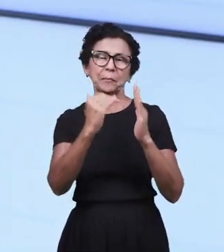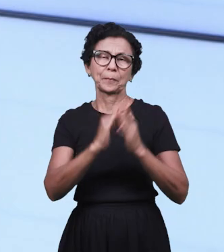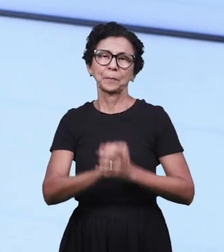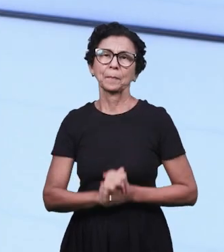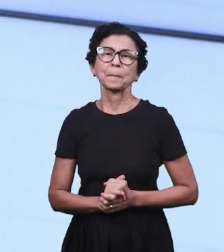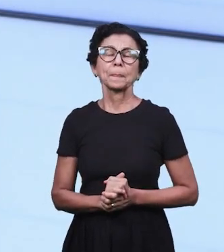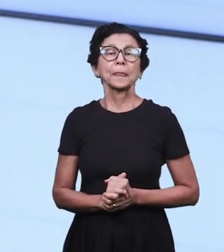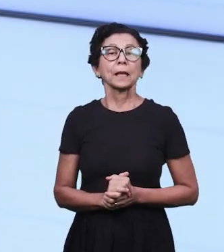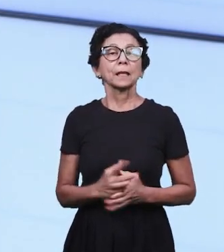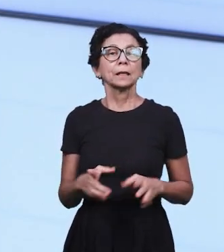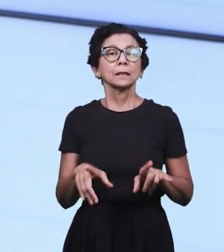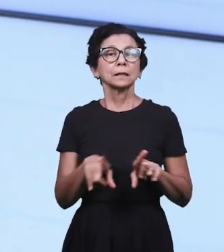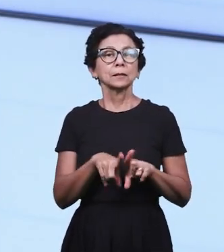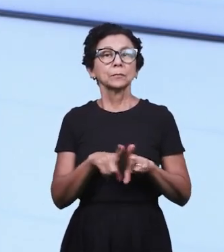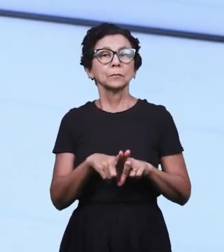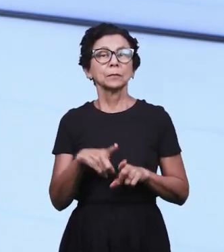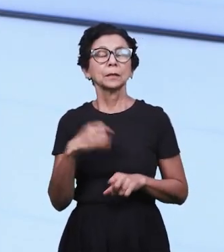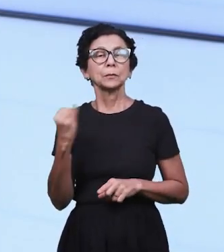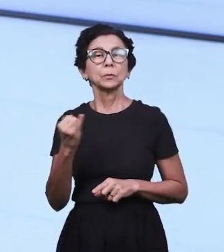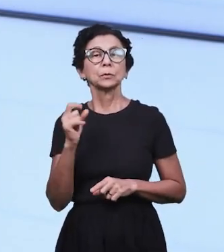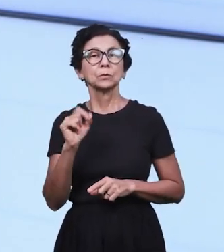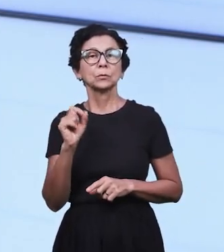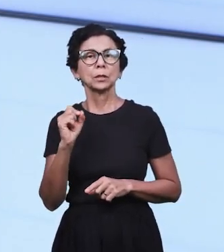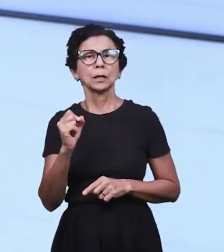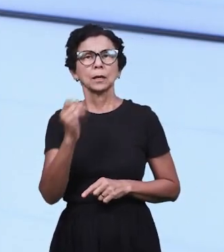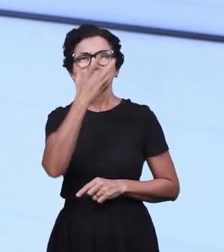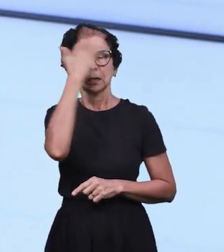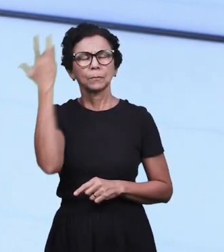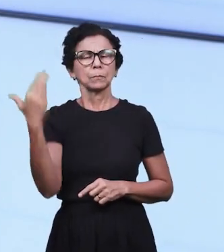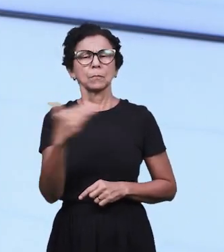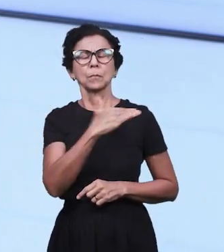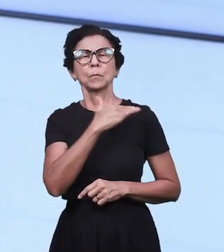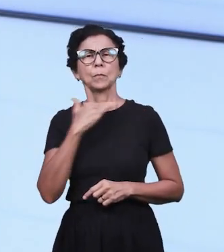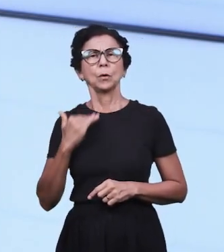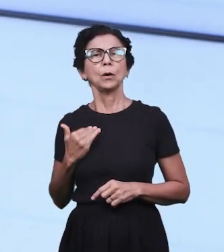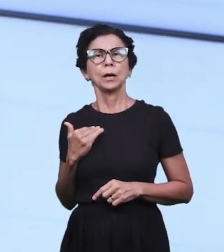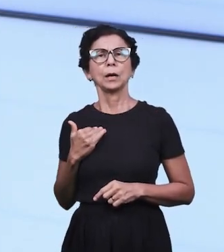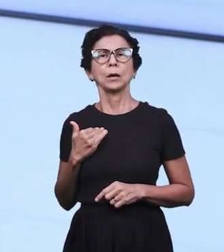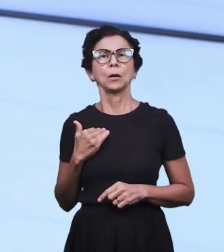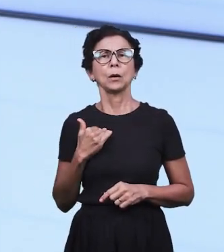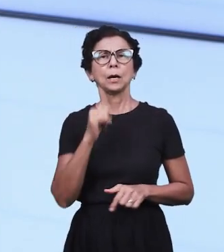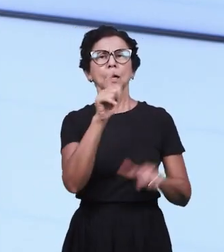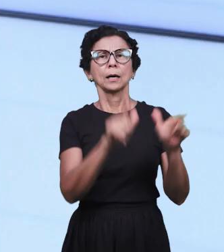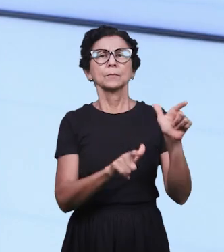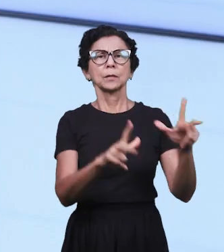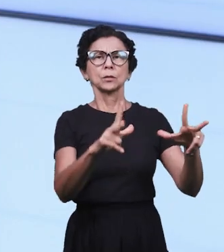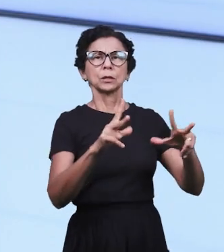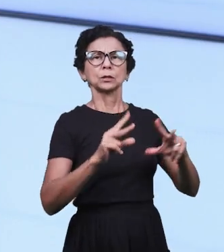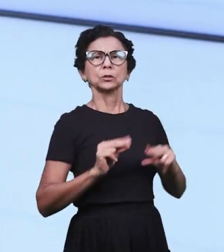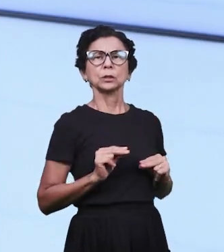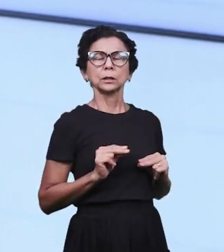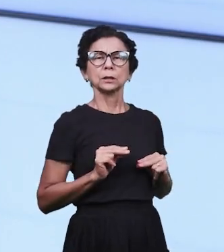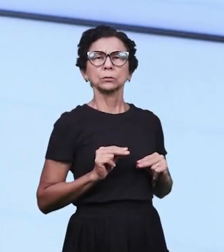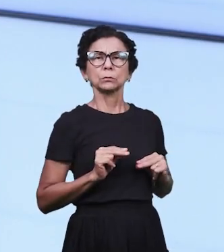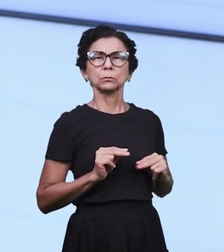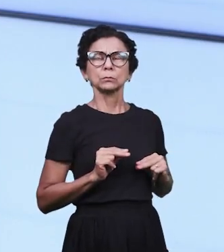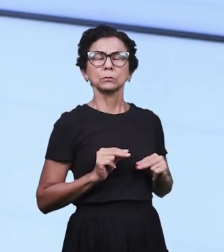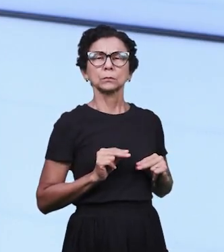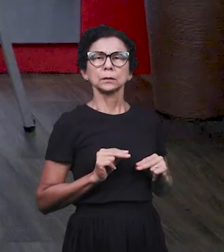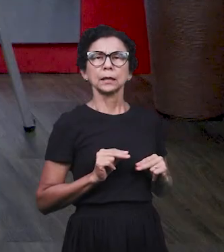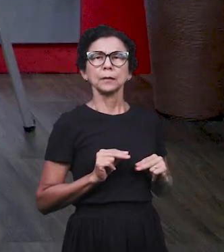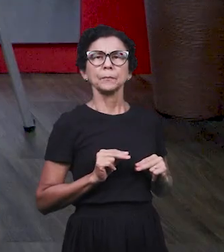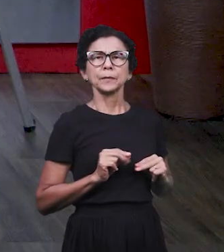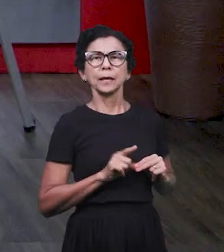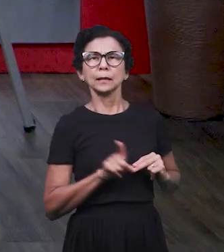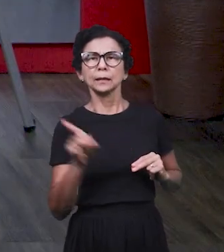dessa pessoa, que os herdeiros dela sintam-se no direito de querer a parte daquele bem pleitear, também.